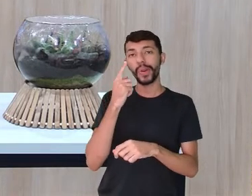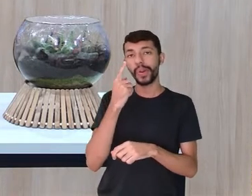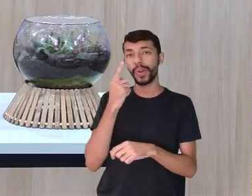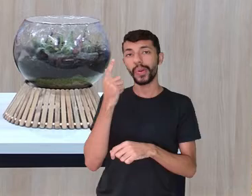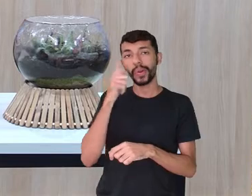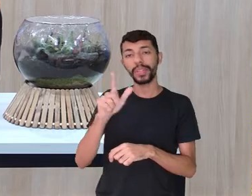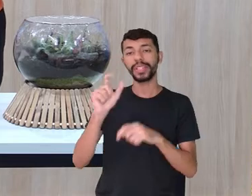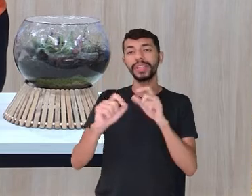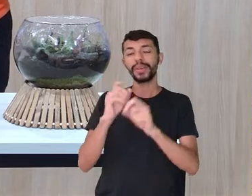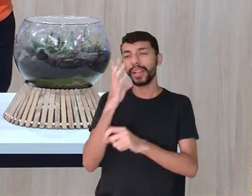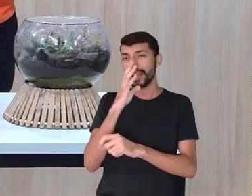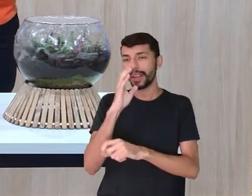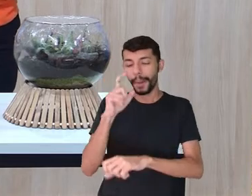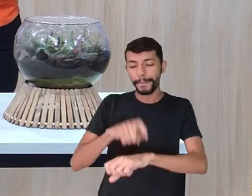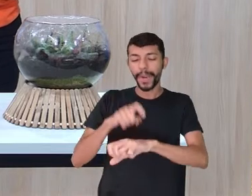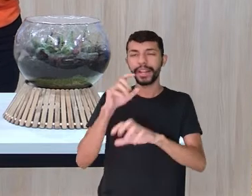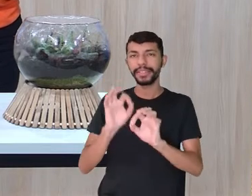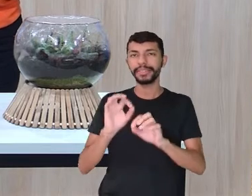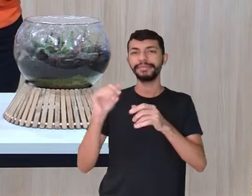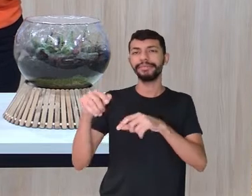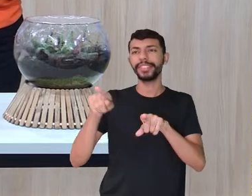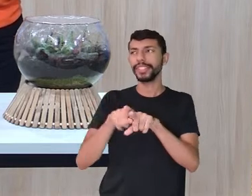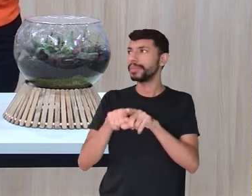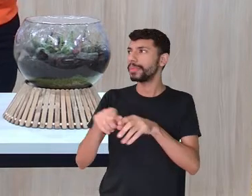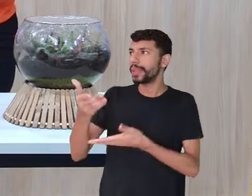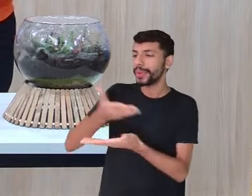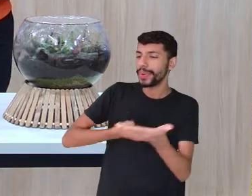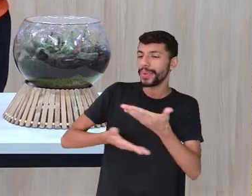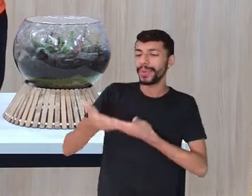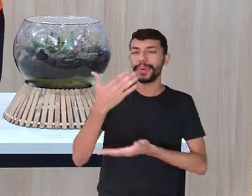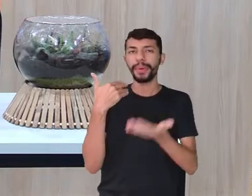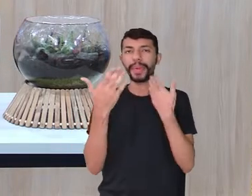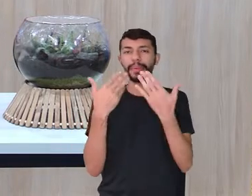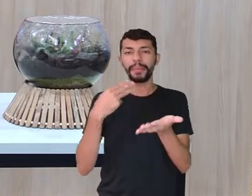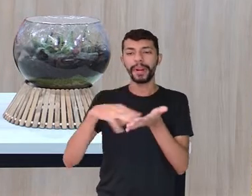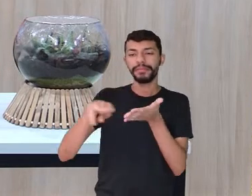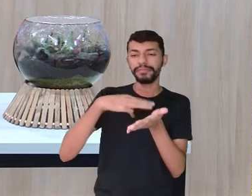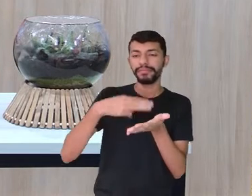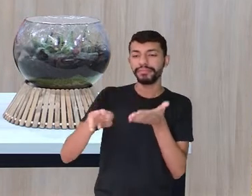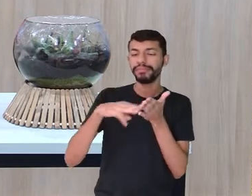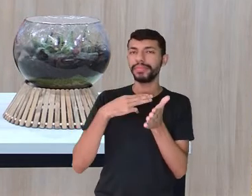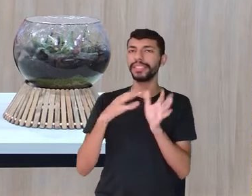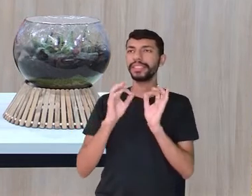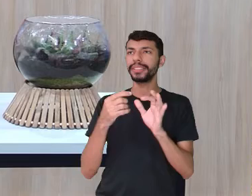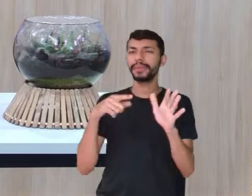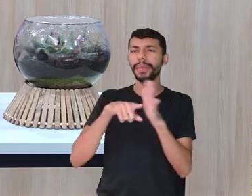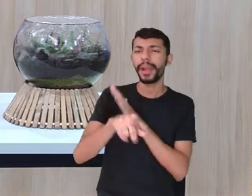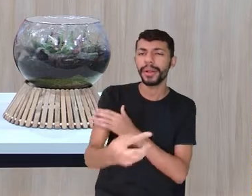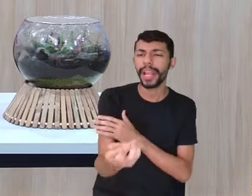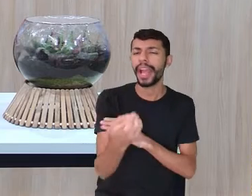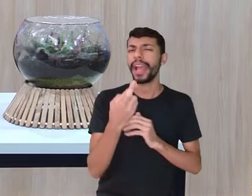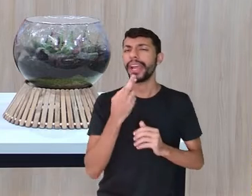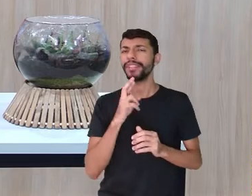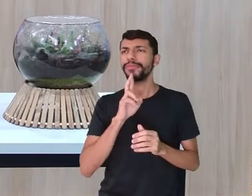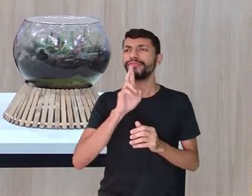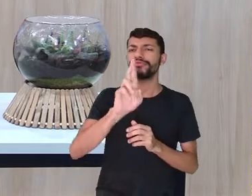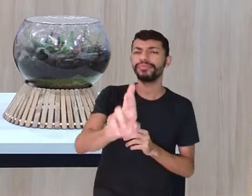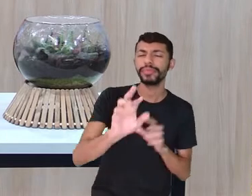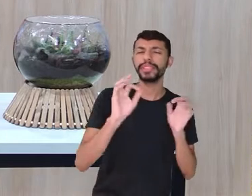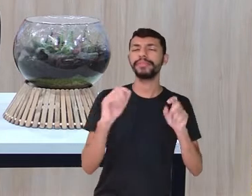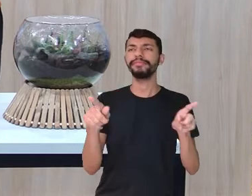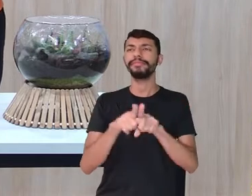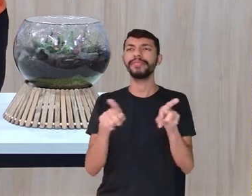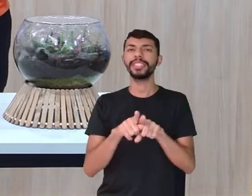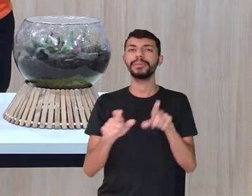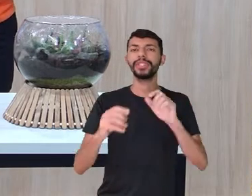e interagir conosco essa interação do bate-papo, no chat, perguntar, responder questões, colocar a